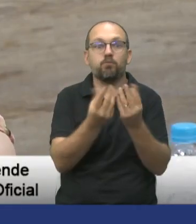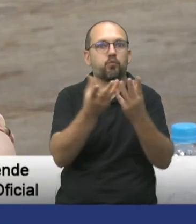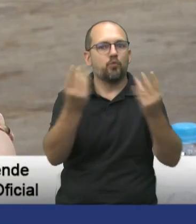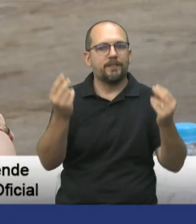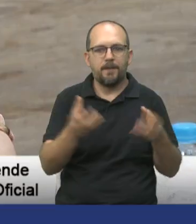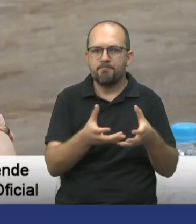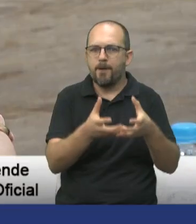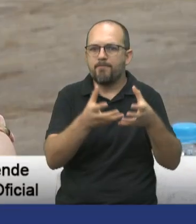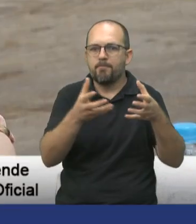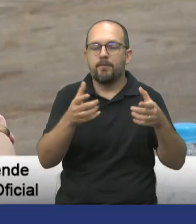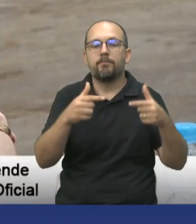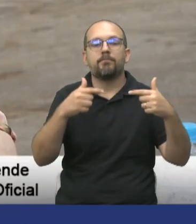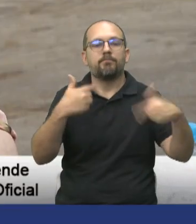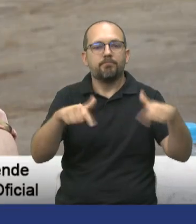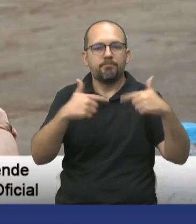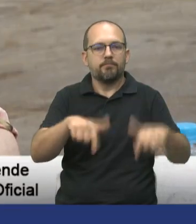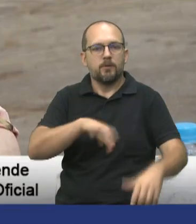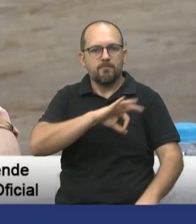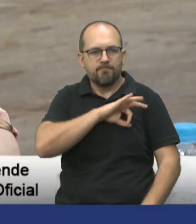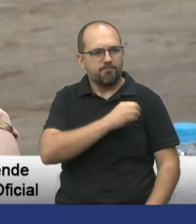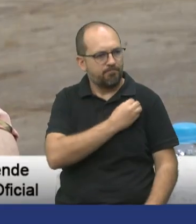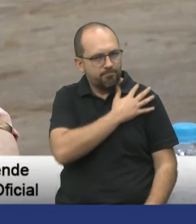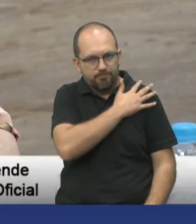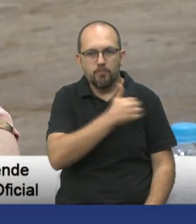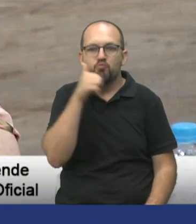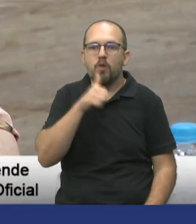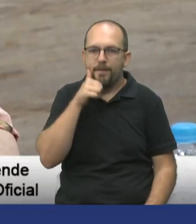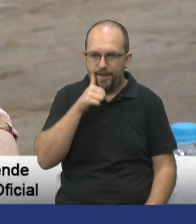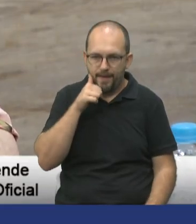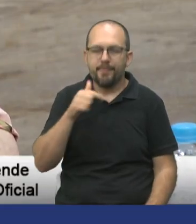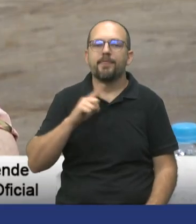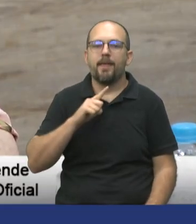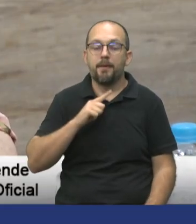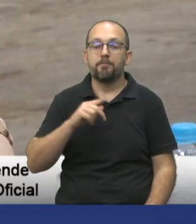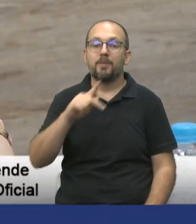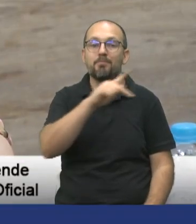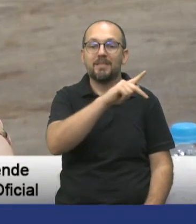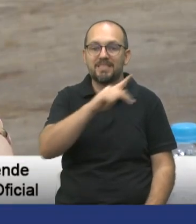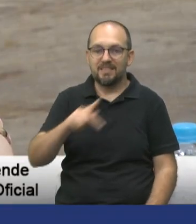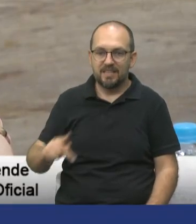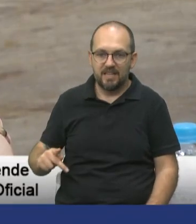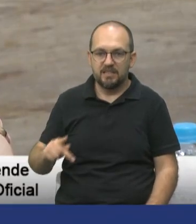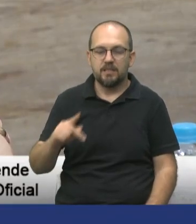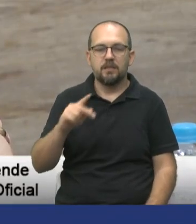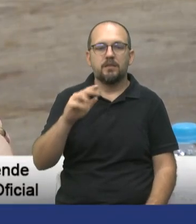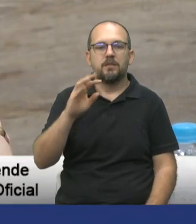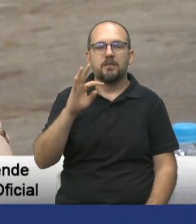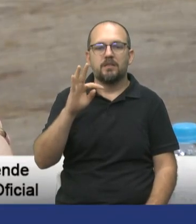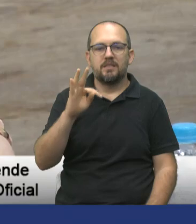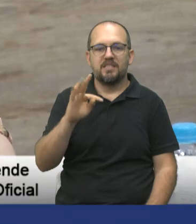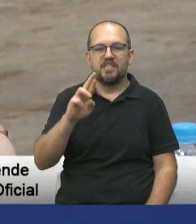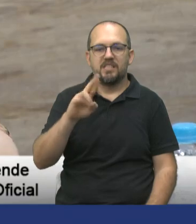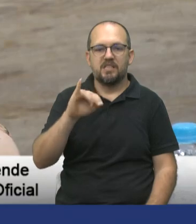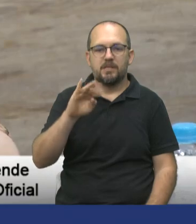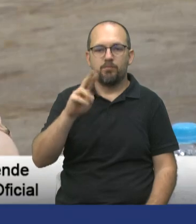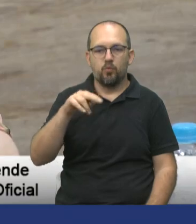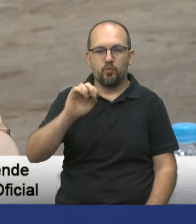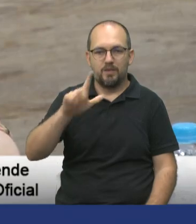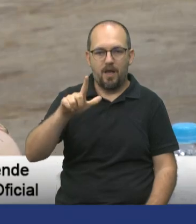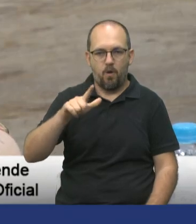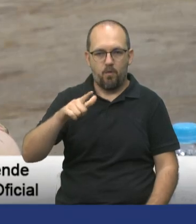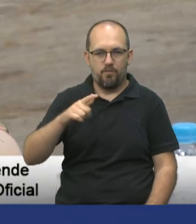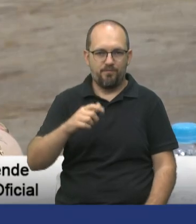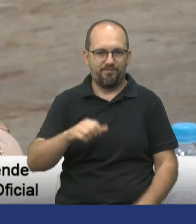mulheres nas Forças Armadas, nós temos hoje a presidente, né, do Tribunal Superior Militar, que pela